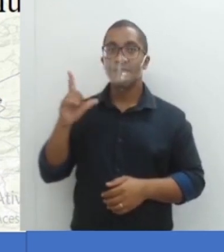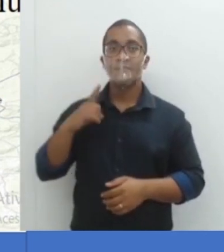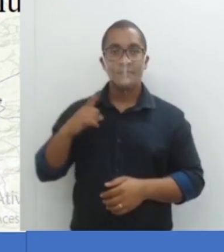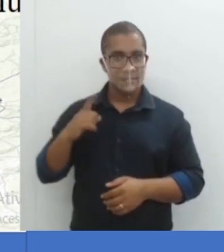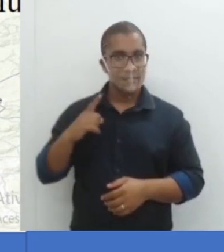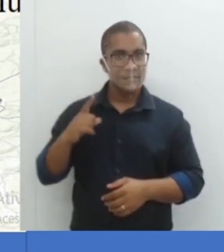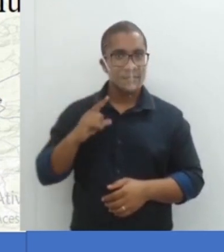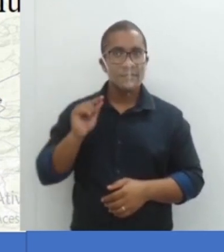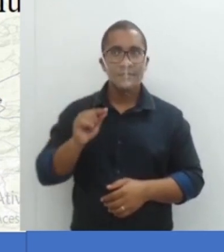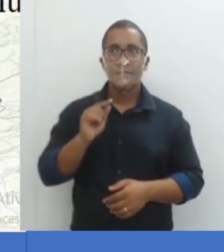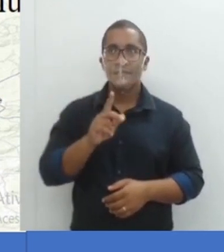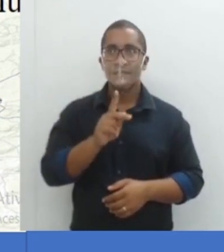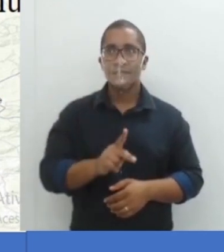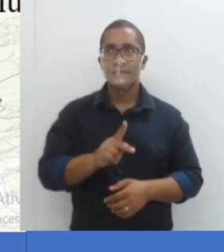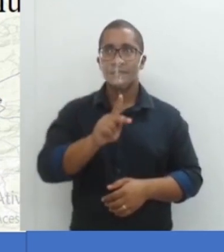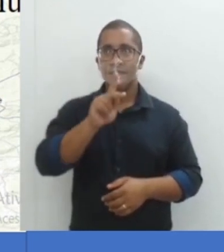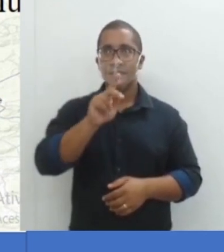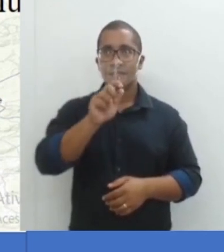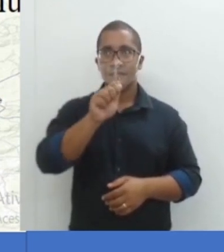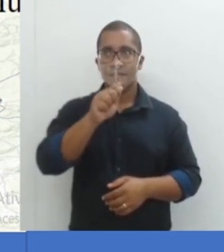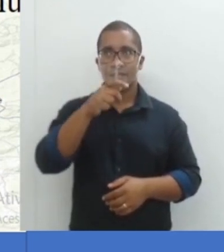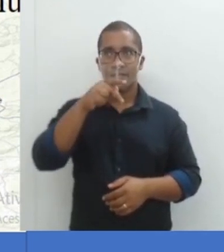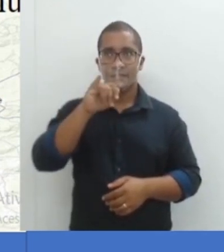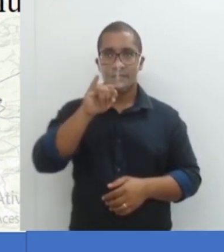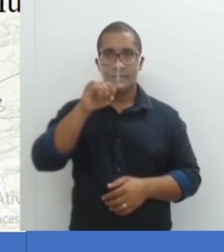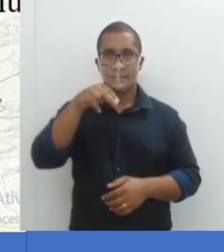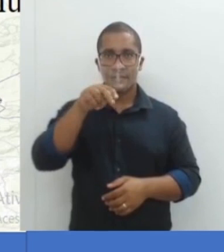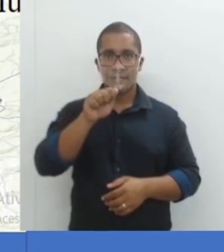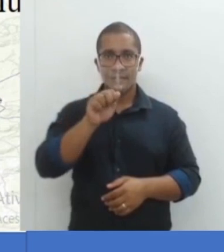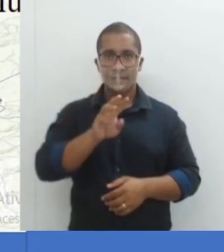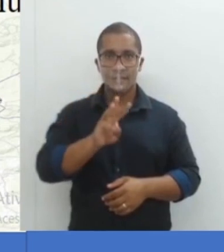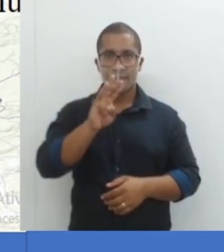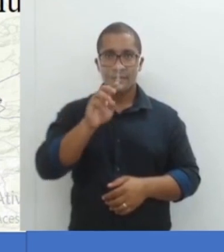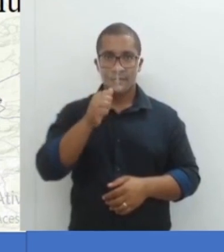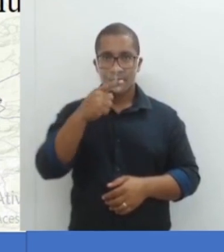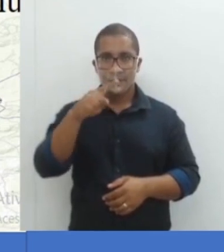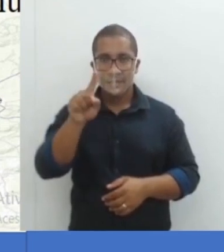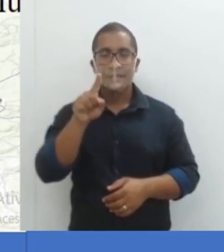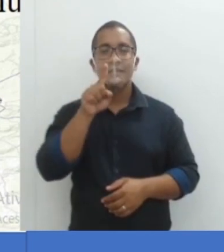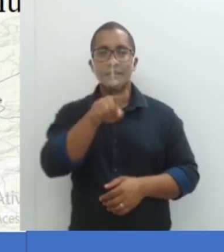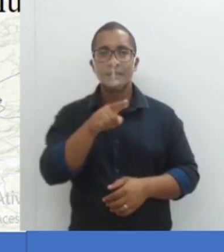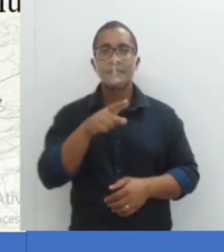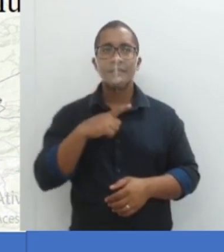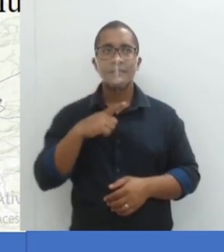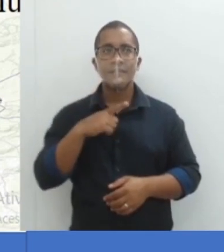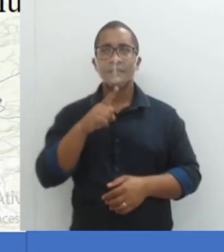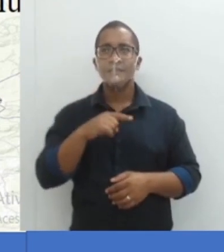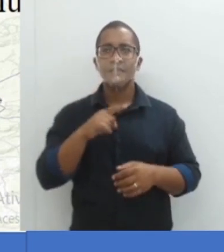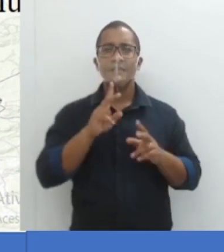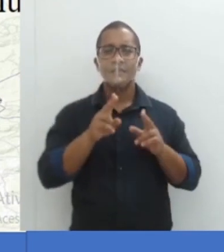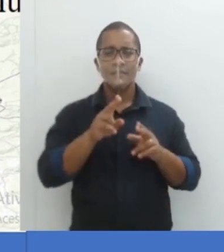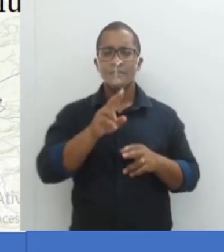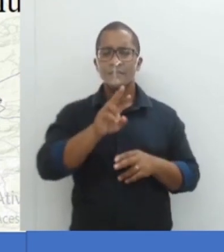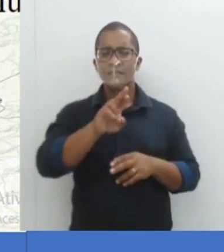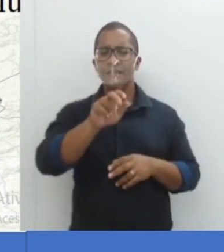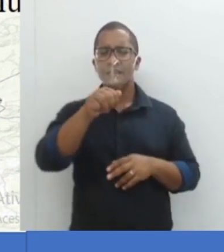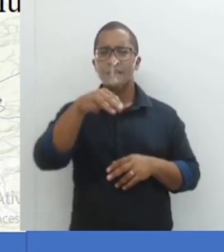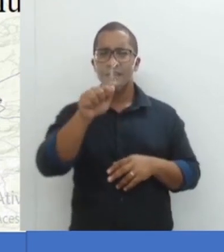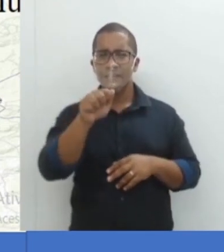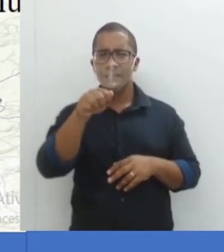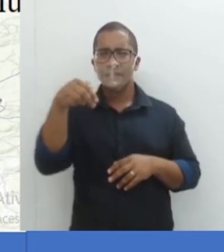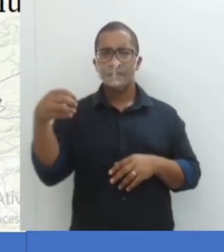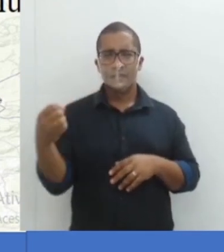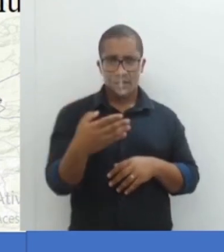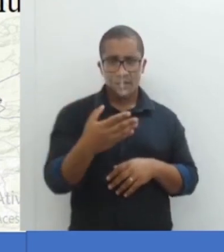a gente vai ter o Capinauá, né? É o povo que se reconhece como a rama nova, ou seja, é